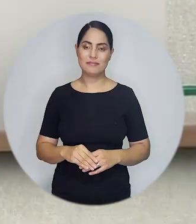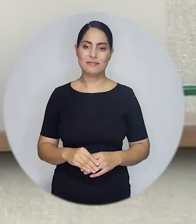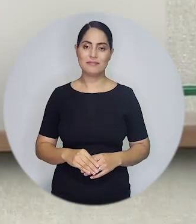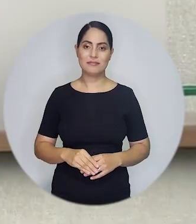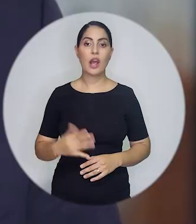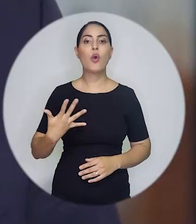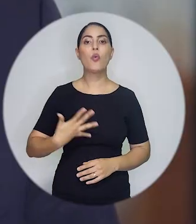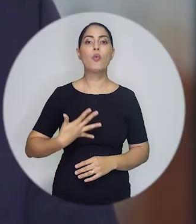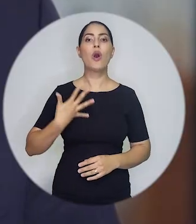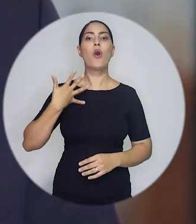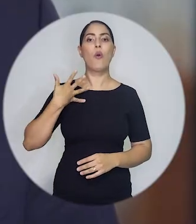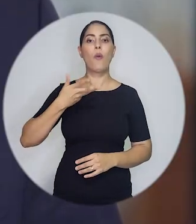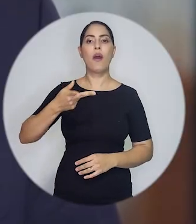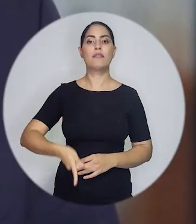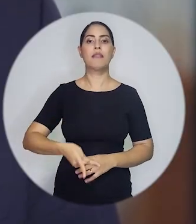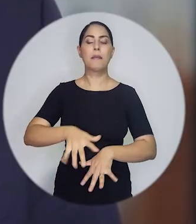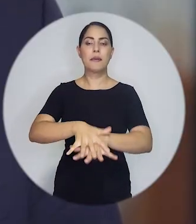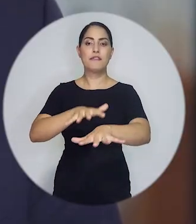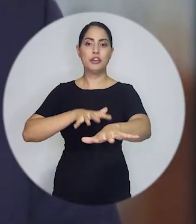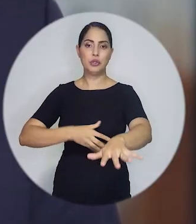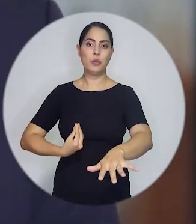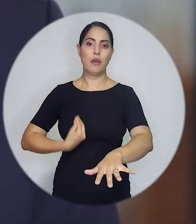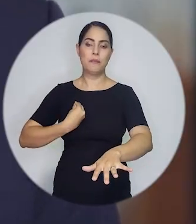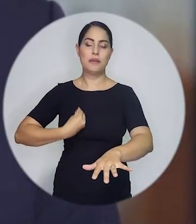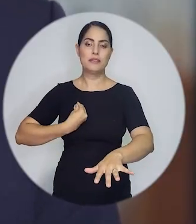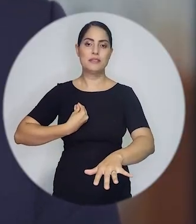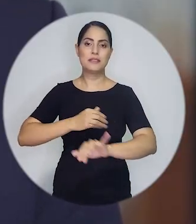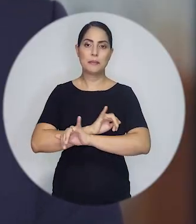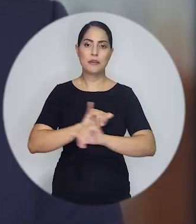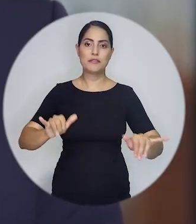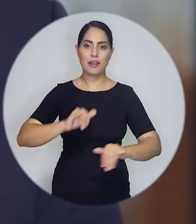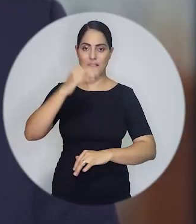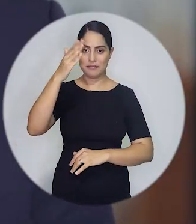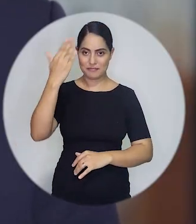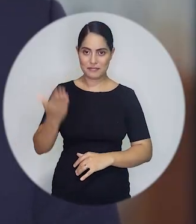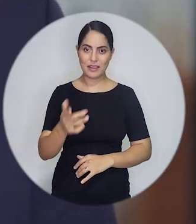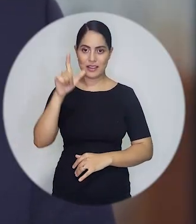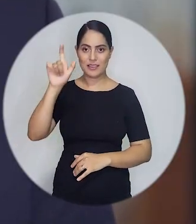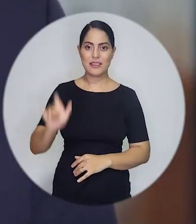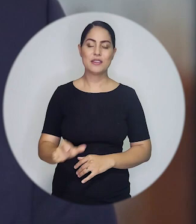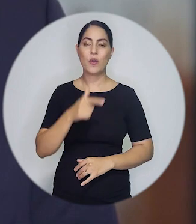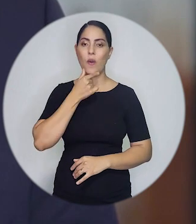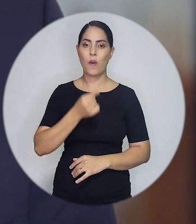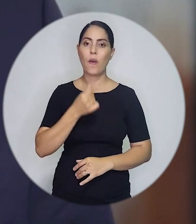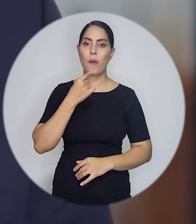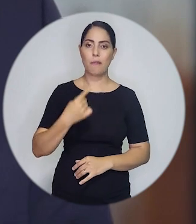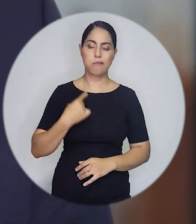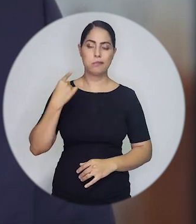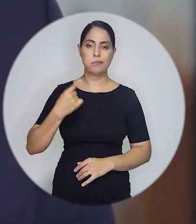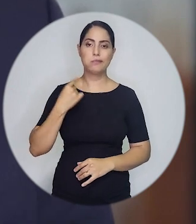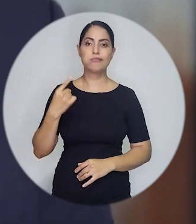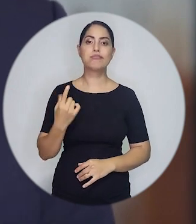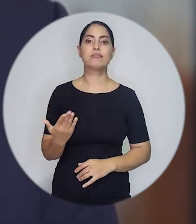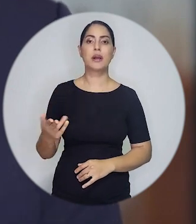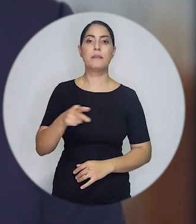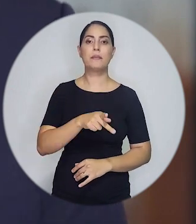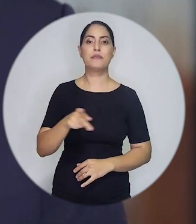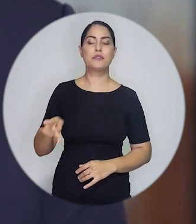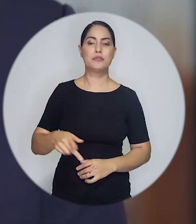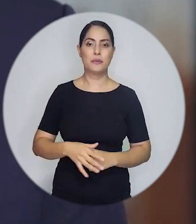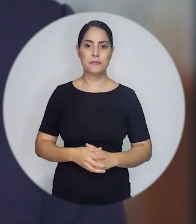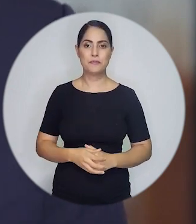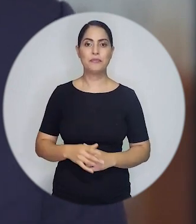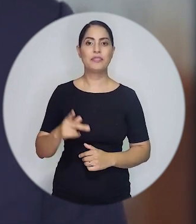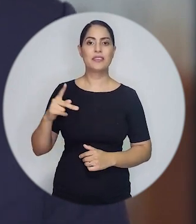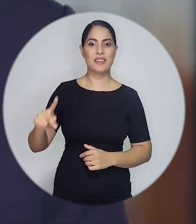homenagem importante. É uma honra estar aqui, mesmo que de forma virtual, para falar deste grande advogado, professor, homem de ordem e,